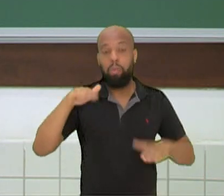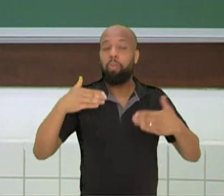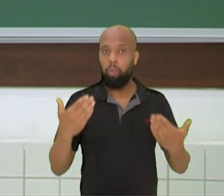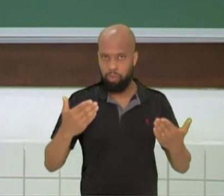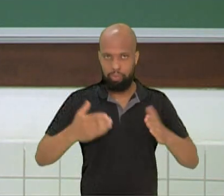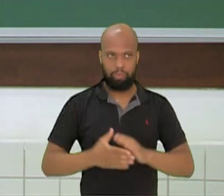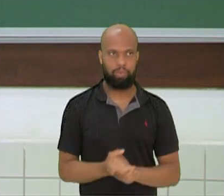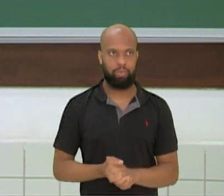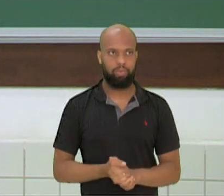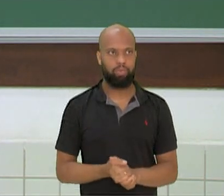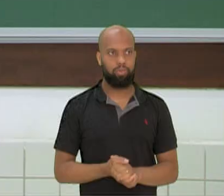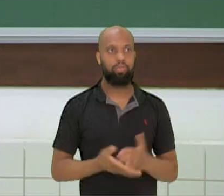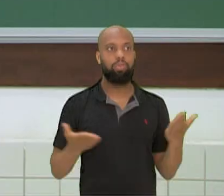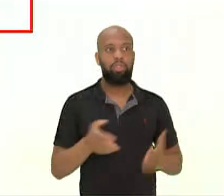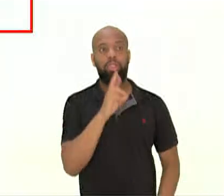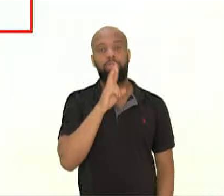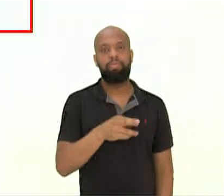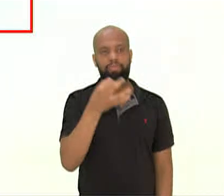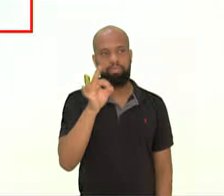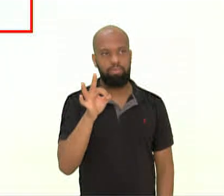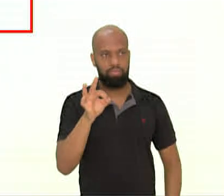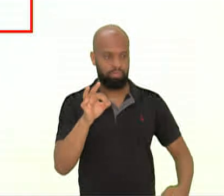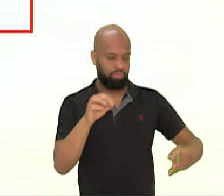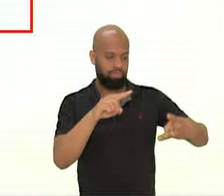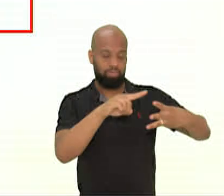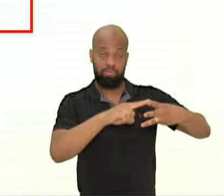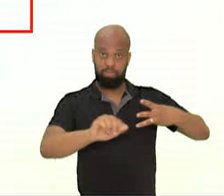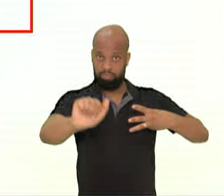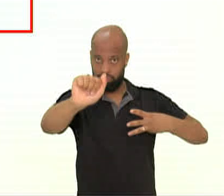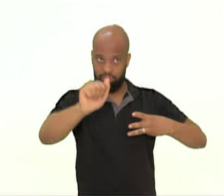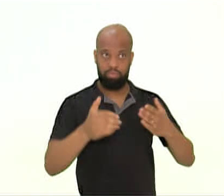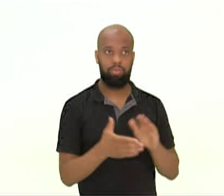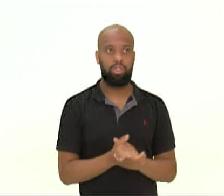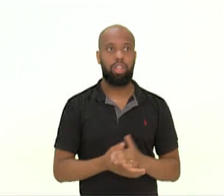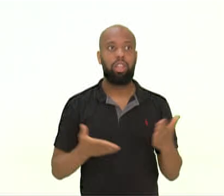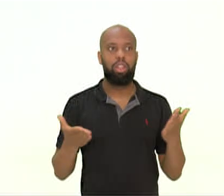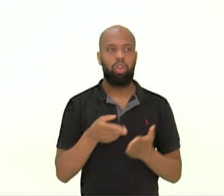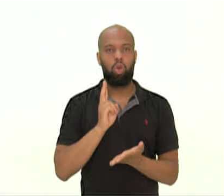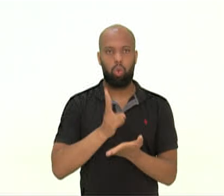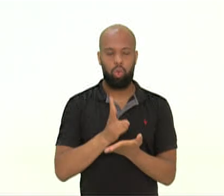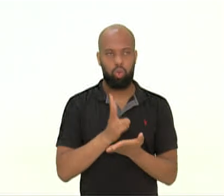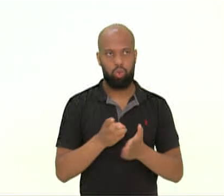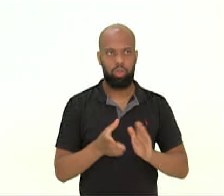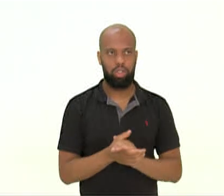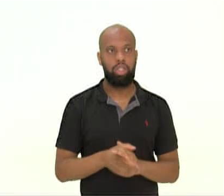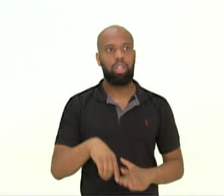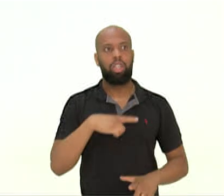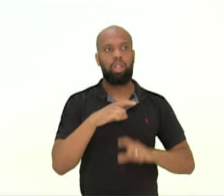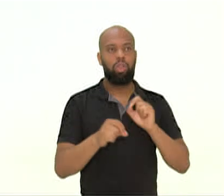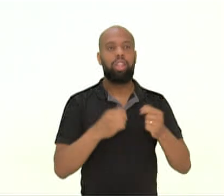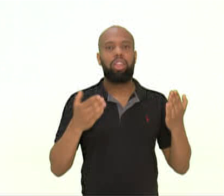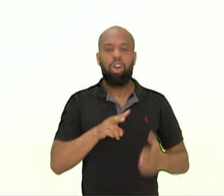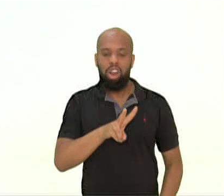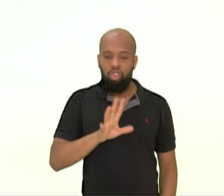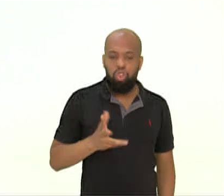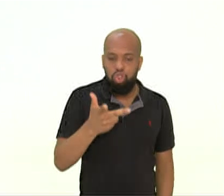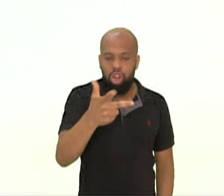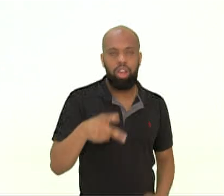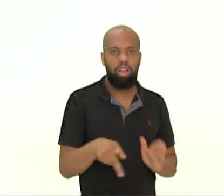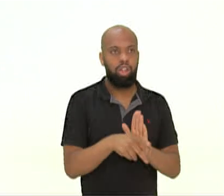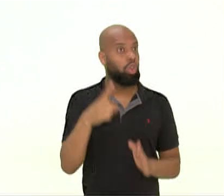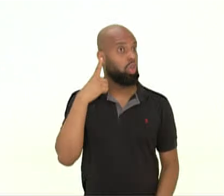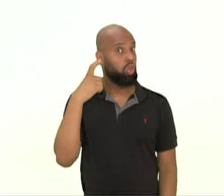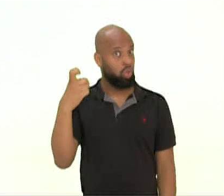região, ok? Então a resposta correta aqui, então, letra A. Vamos avançar aqui na nossa próxima tela. Temos a ideia da velocidade do som.